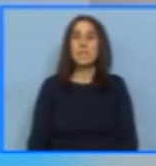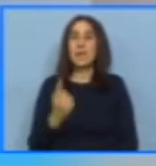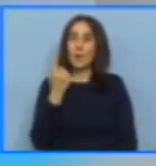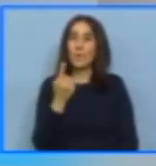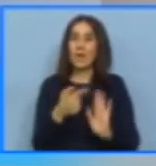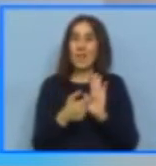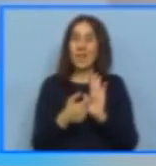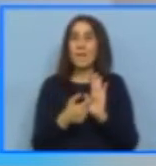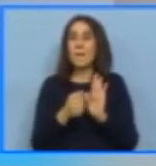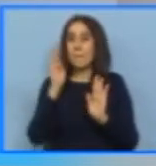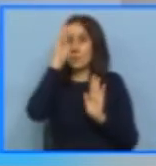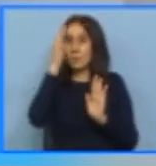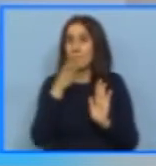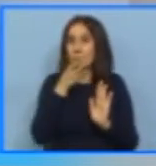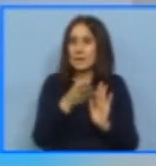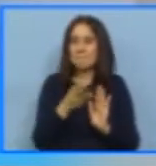aí.